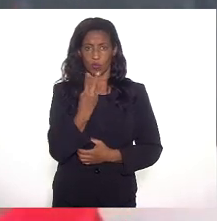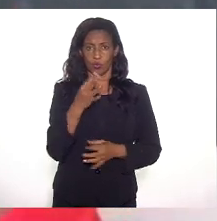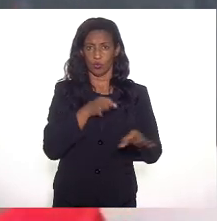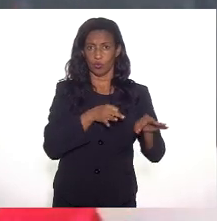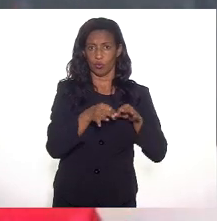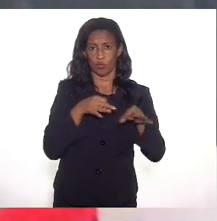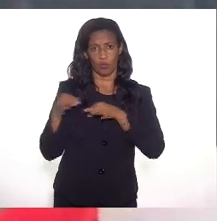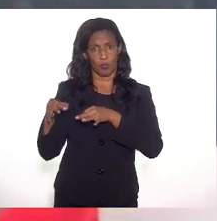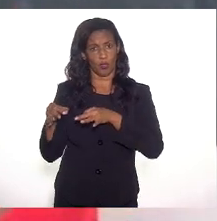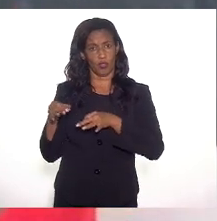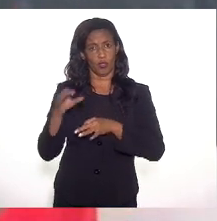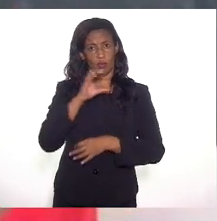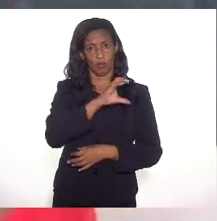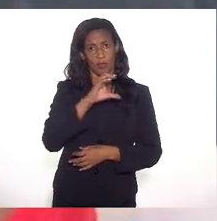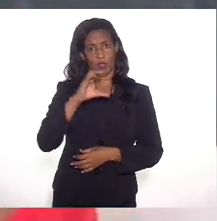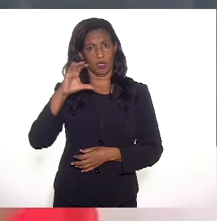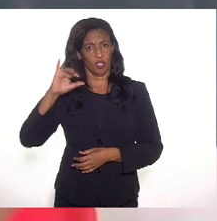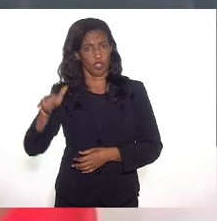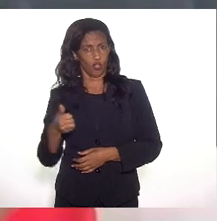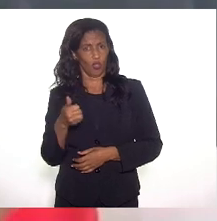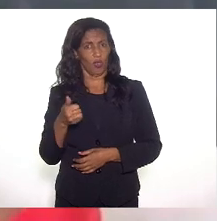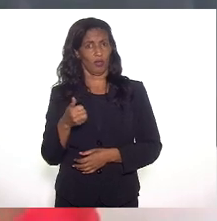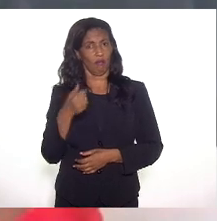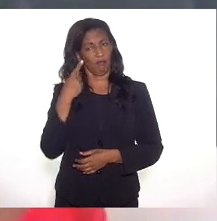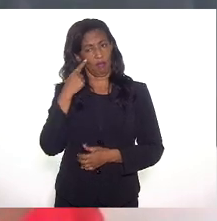para a CCJ analisar o conteúdo,